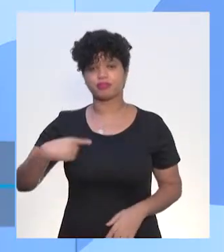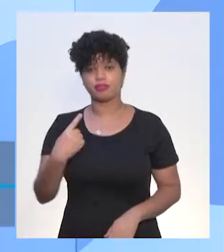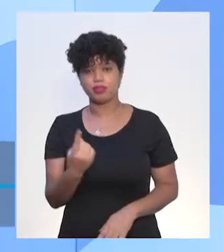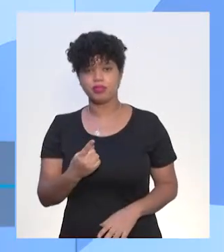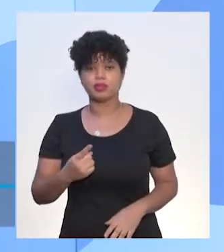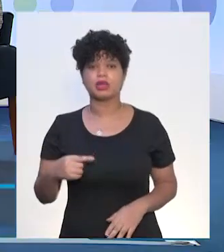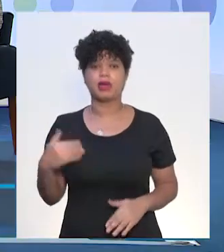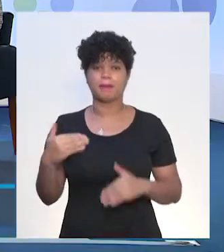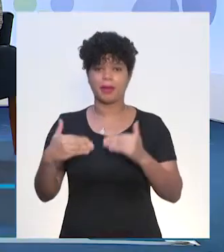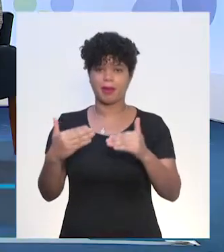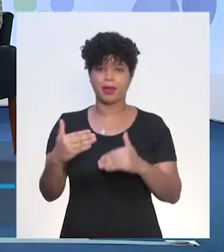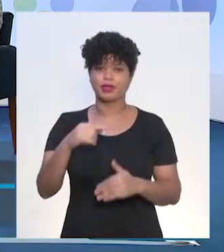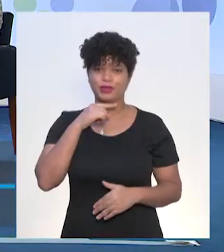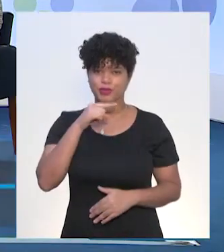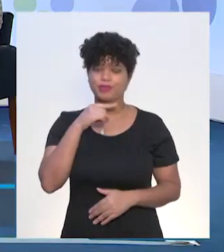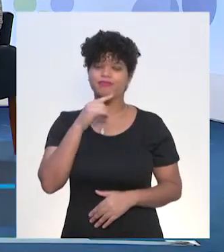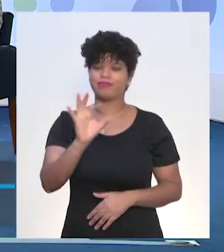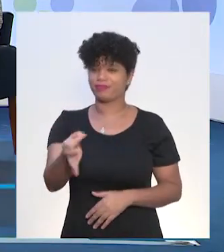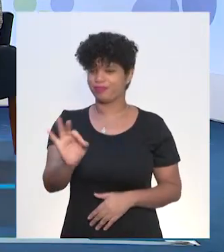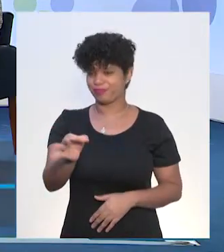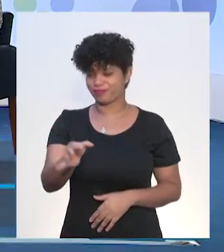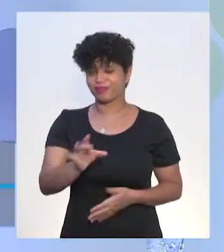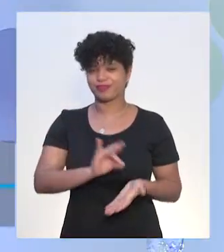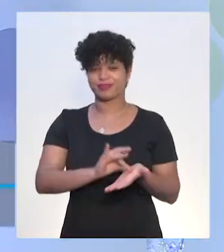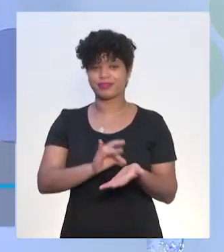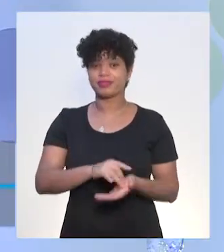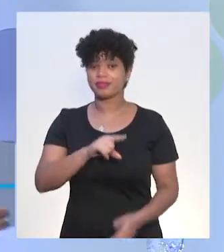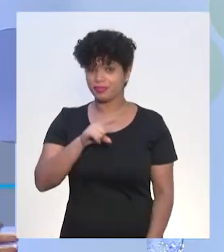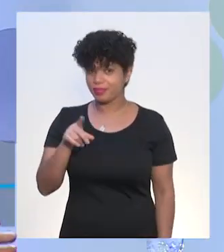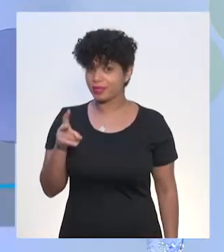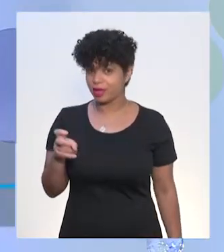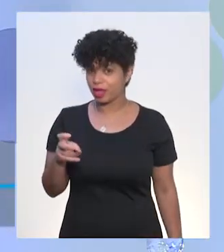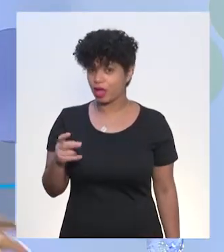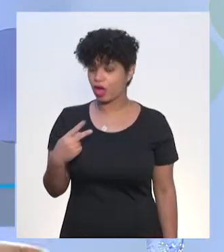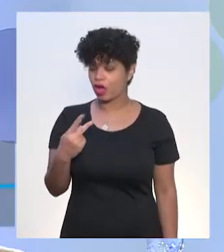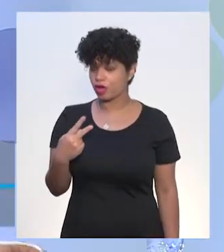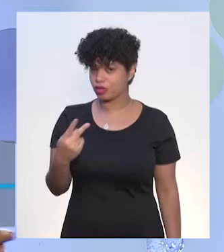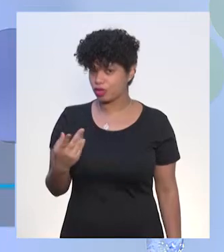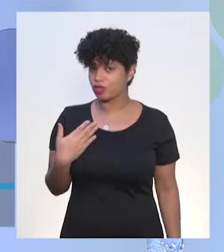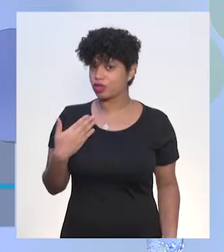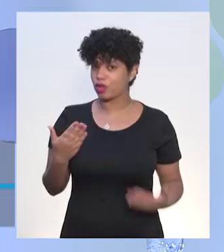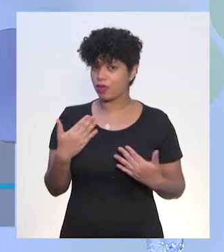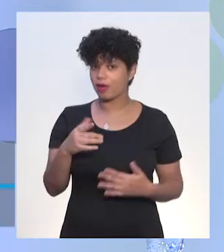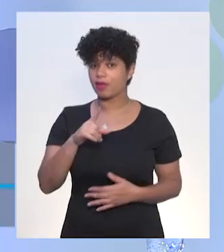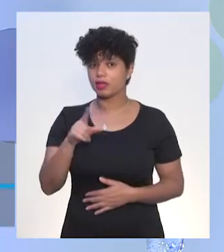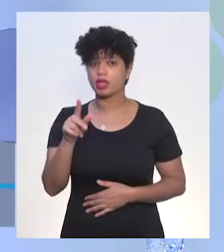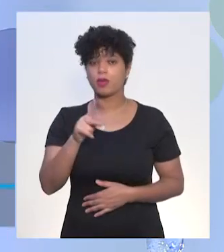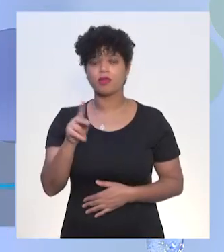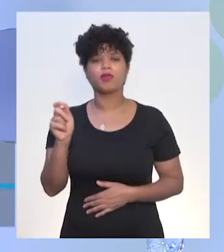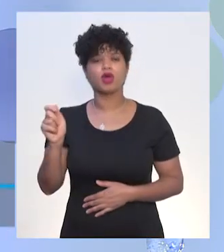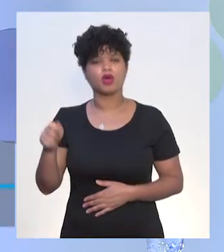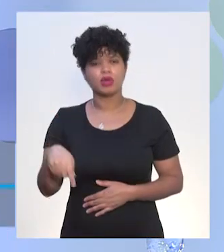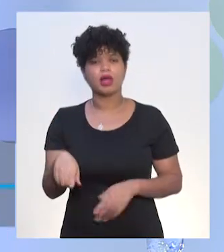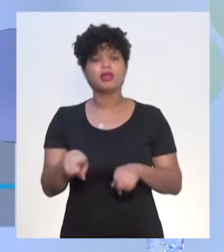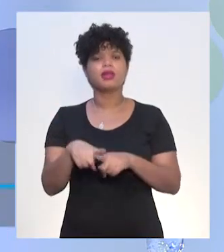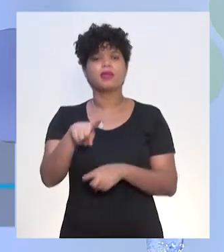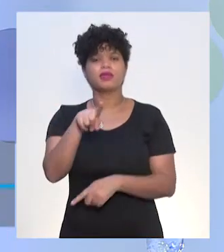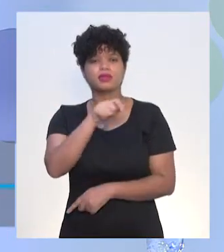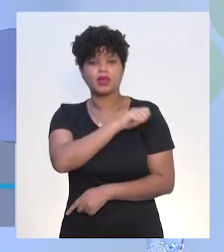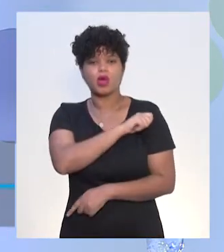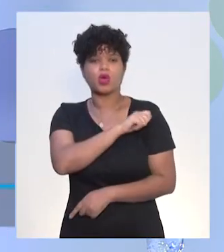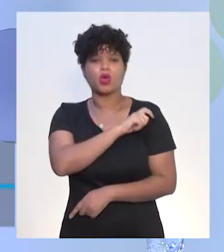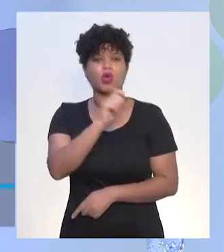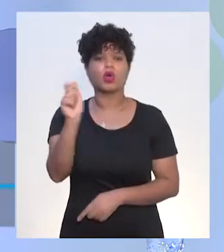consegue caminhar com as coisas vocês viram que a gente fez aqui os professores e depois dos próprios alunos